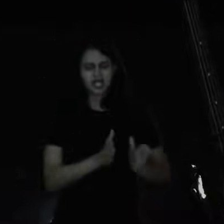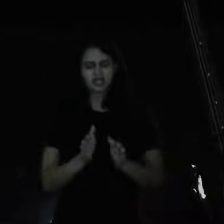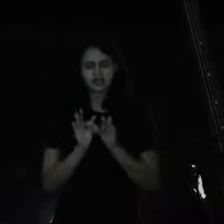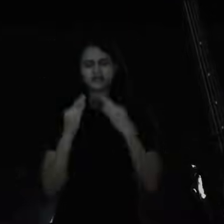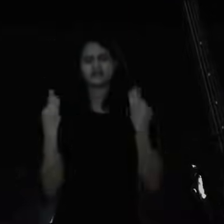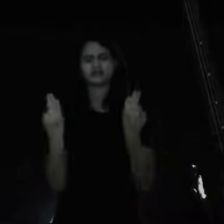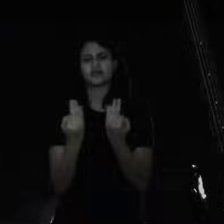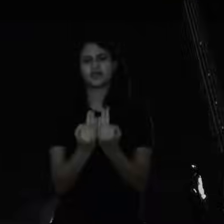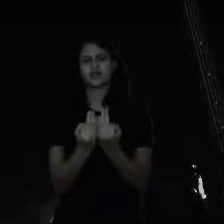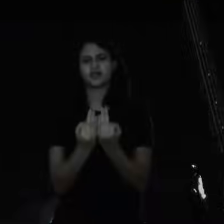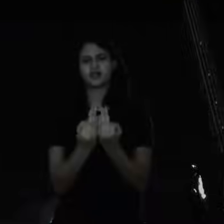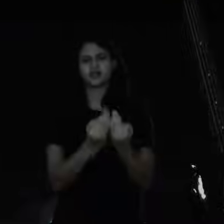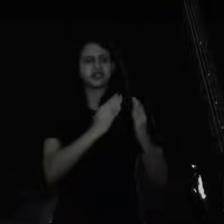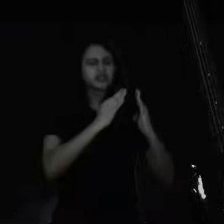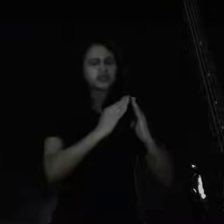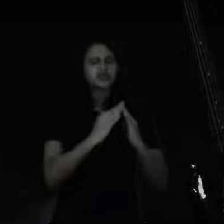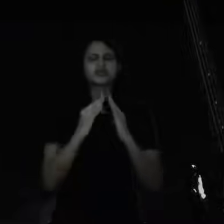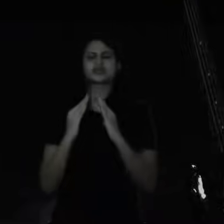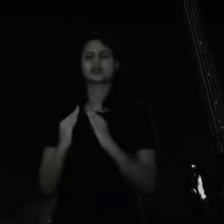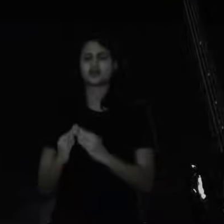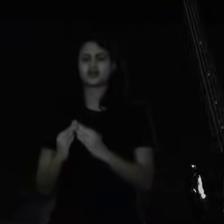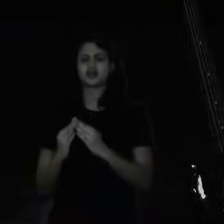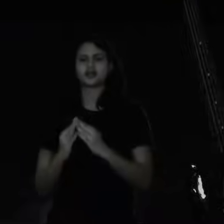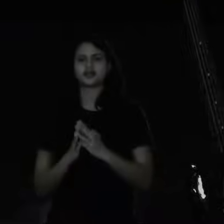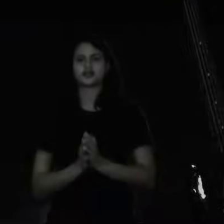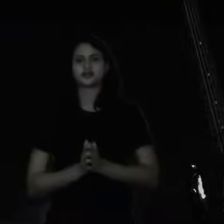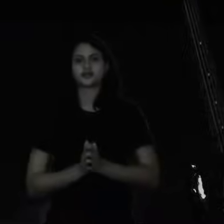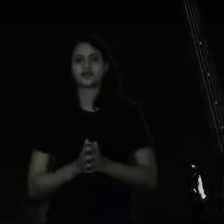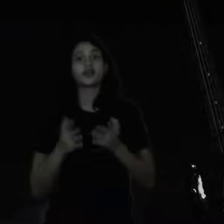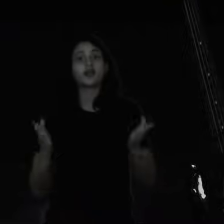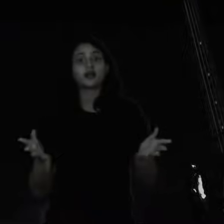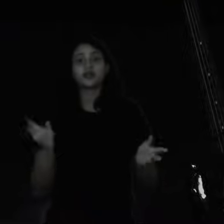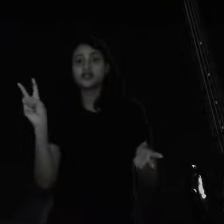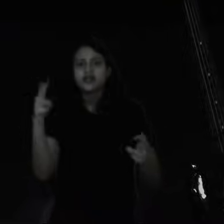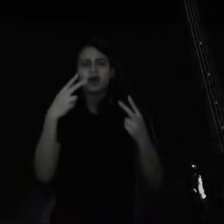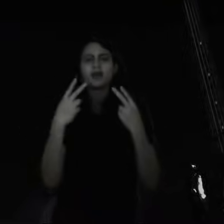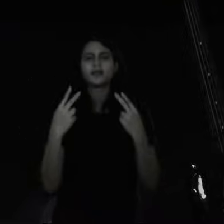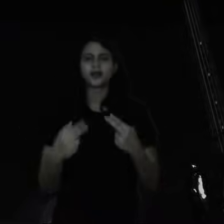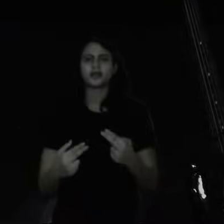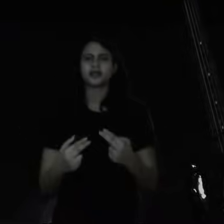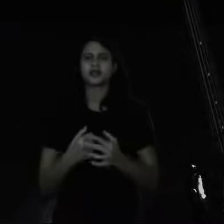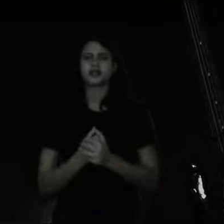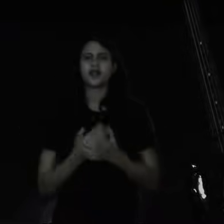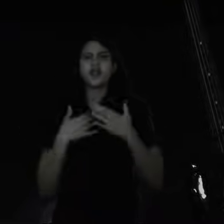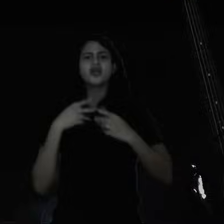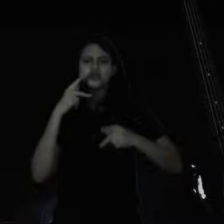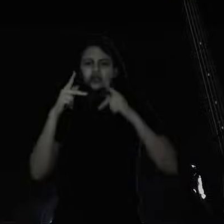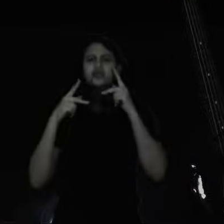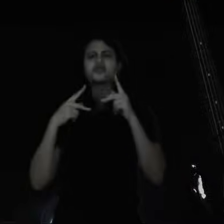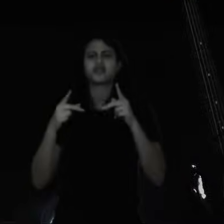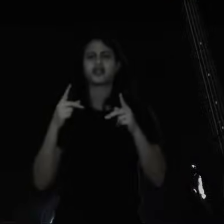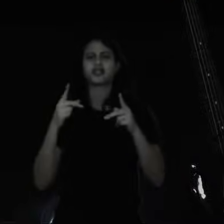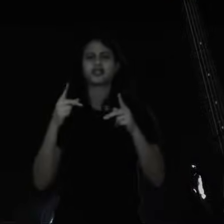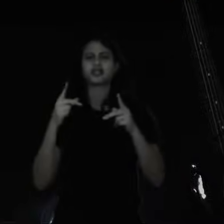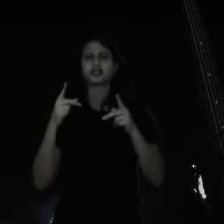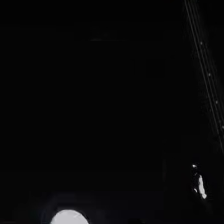própria casa. Gente, olha para mim, filhos, eu estou falando do Filho de